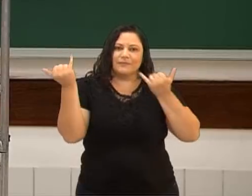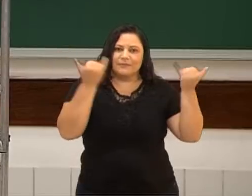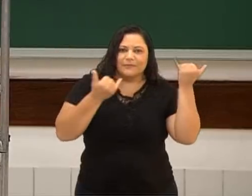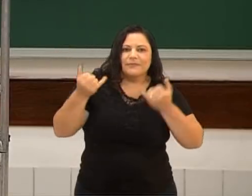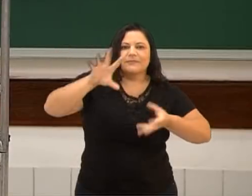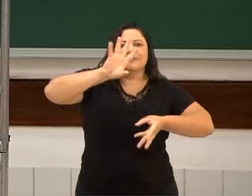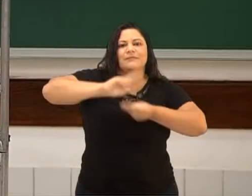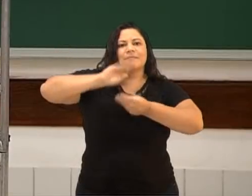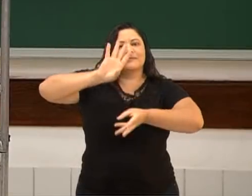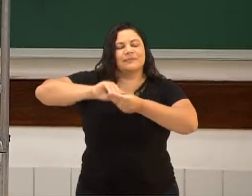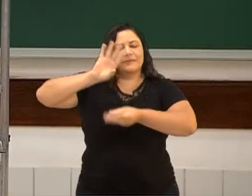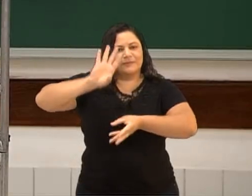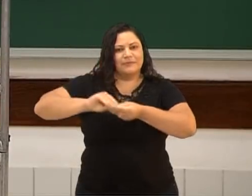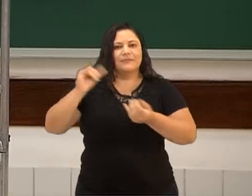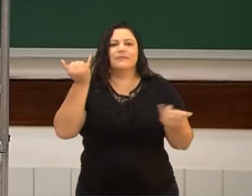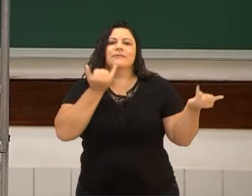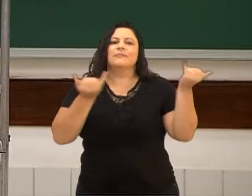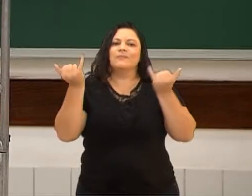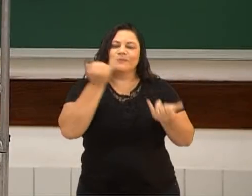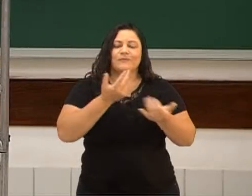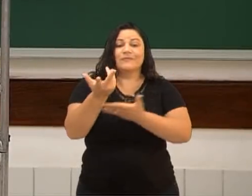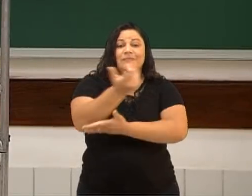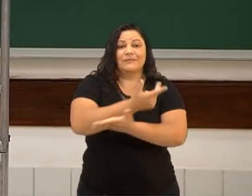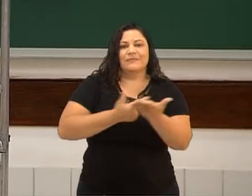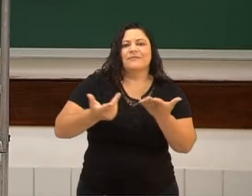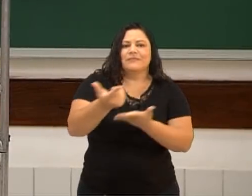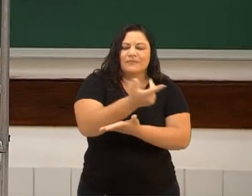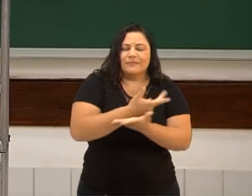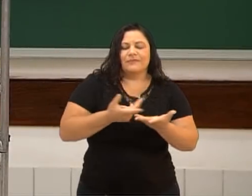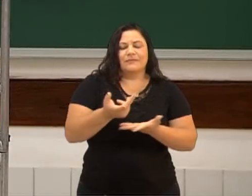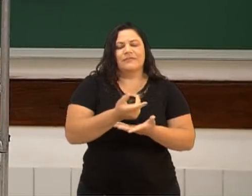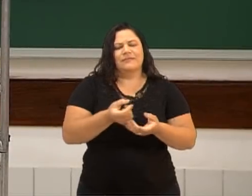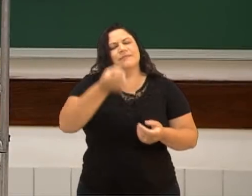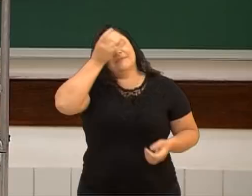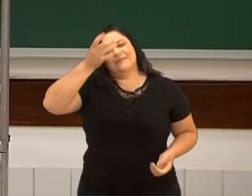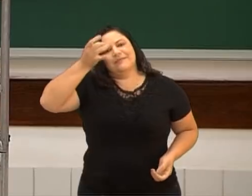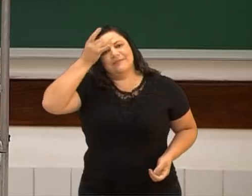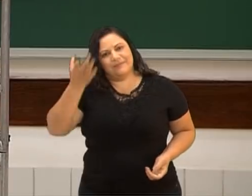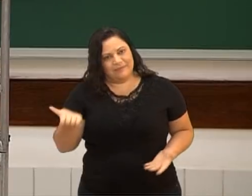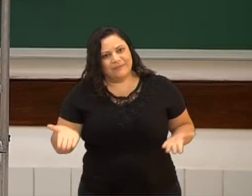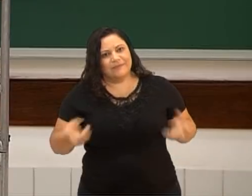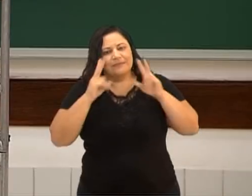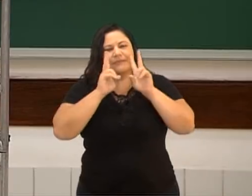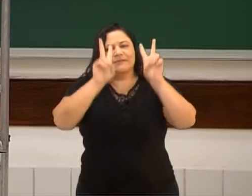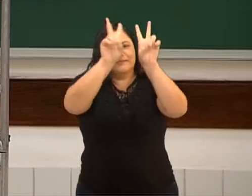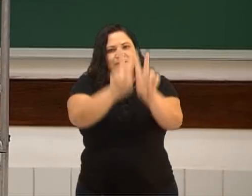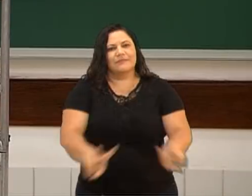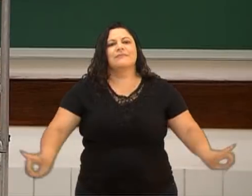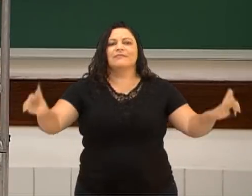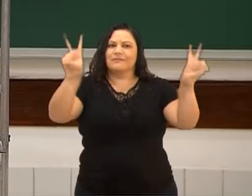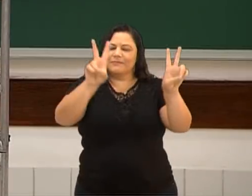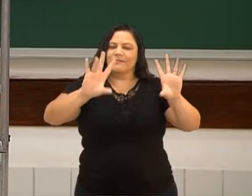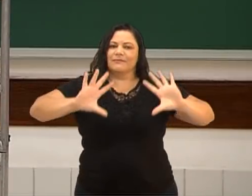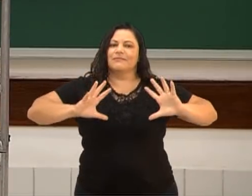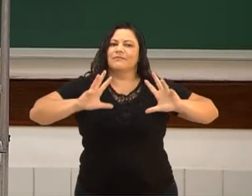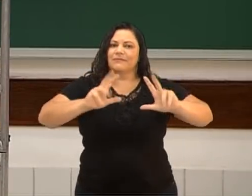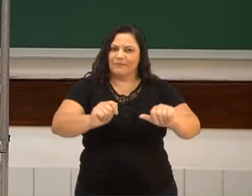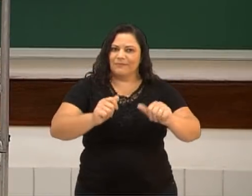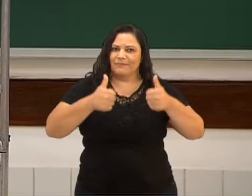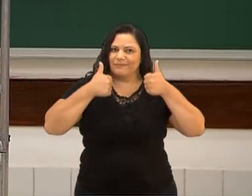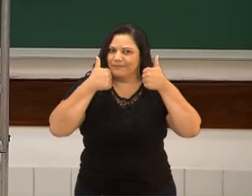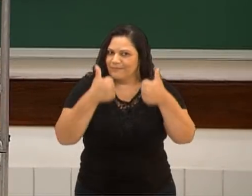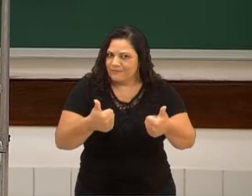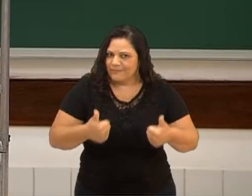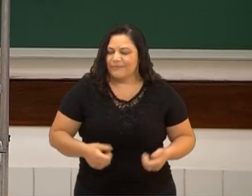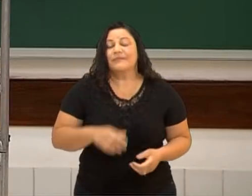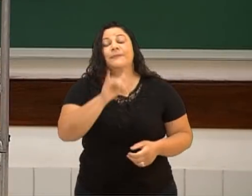essas informações por meio de um desenho, fica mais fácil a minha visualização desse montante. Por exemplo, na